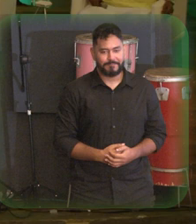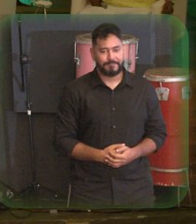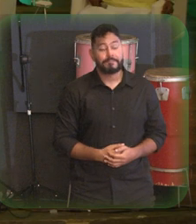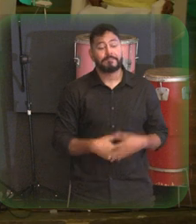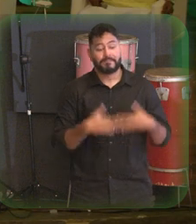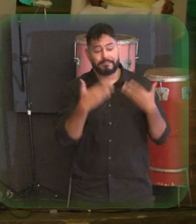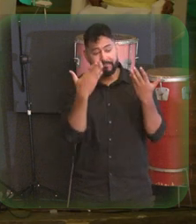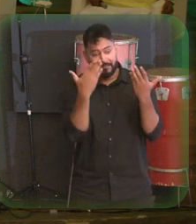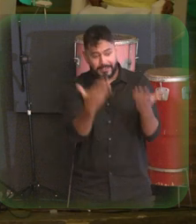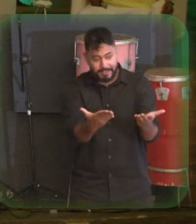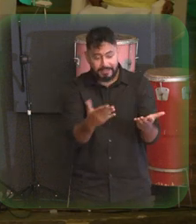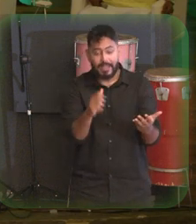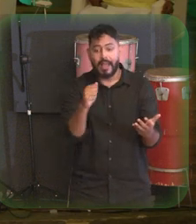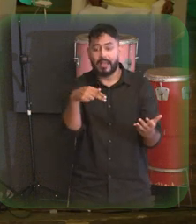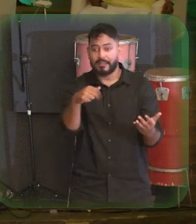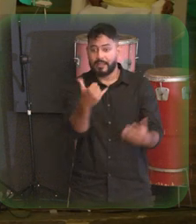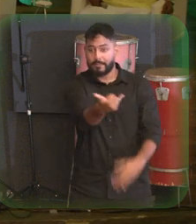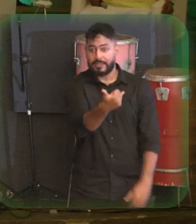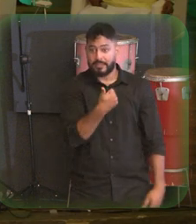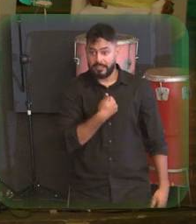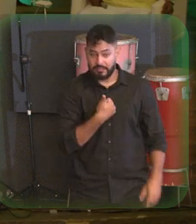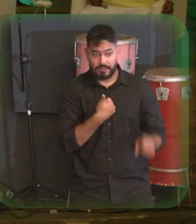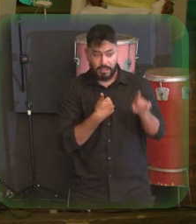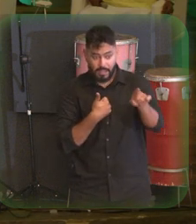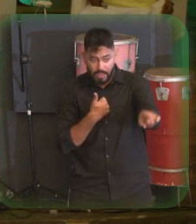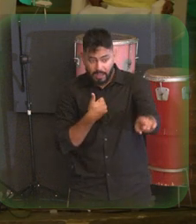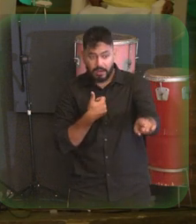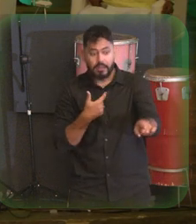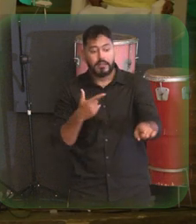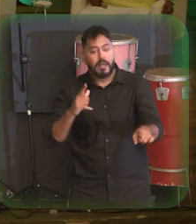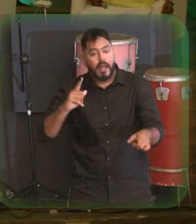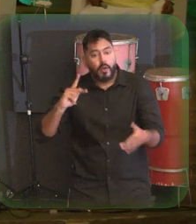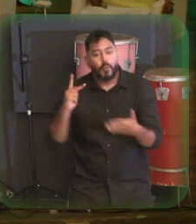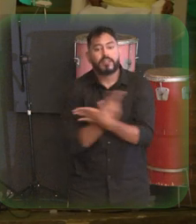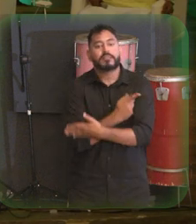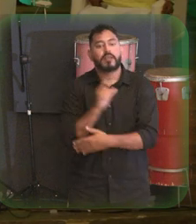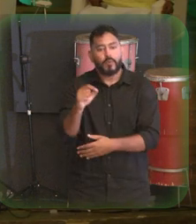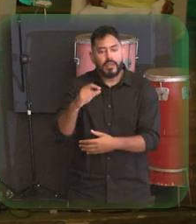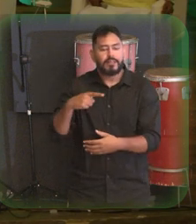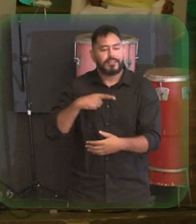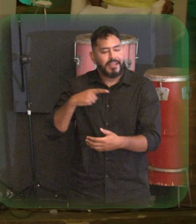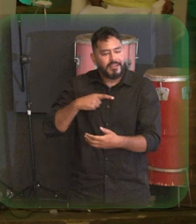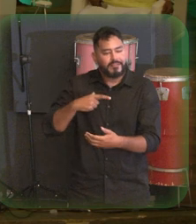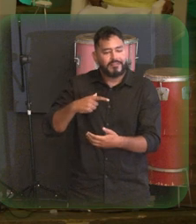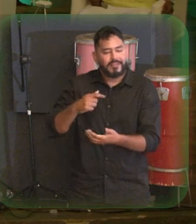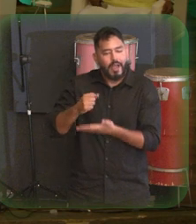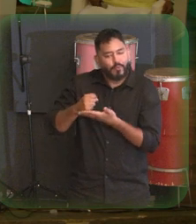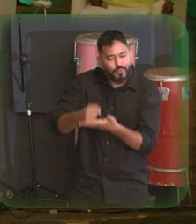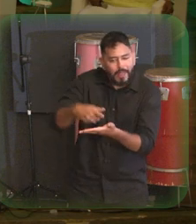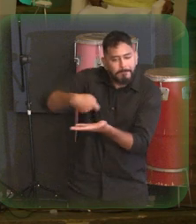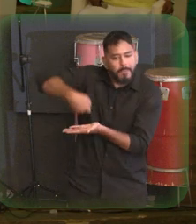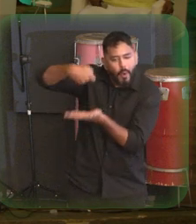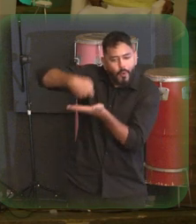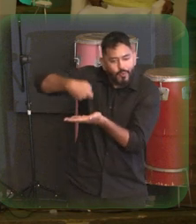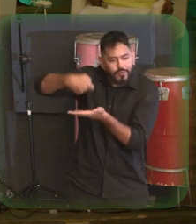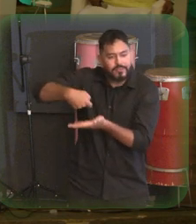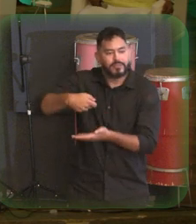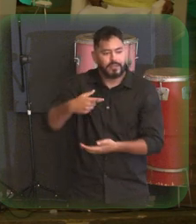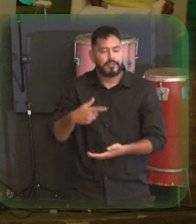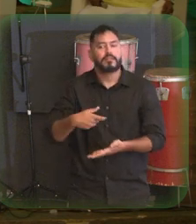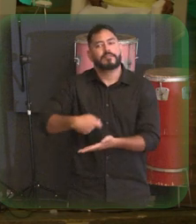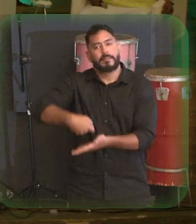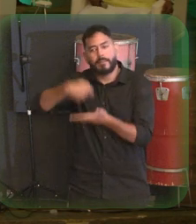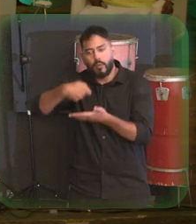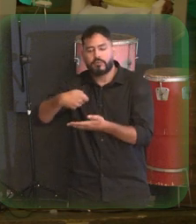Ana me trouxe a informação de que ela foi beneficiária das políticas de assistência ao estudante. Né? Ana dizia que foi beneficiária da bolsa